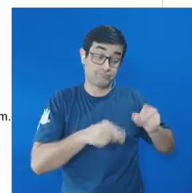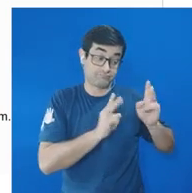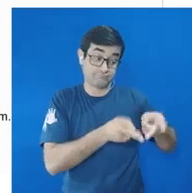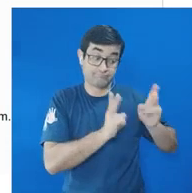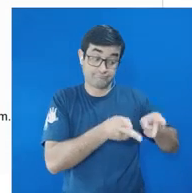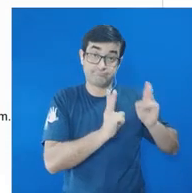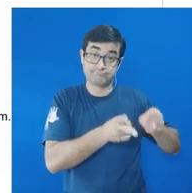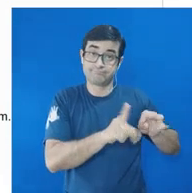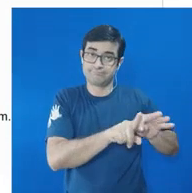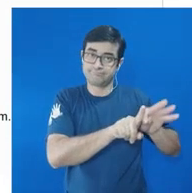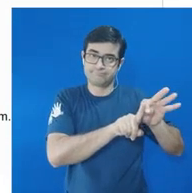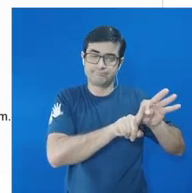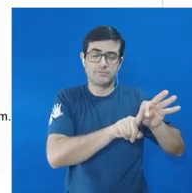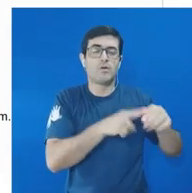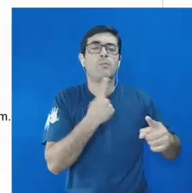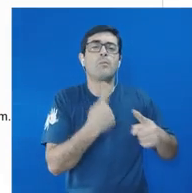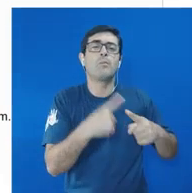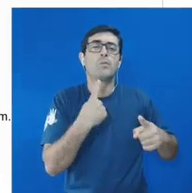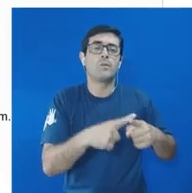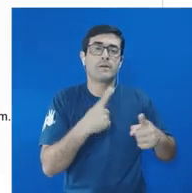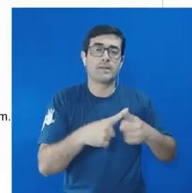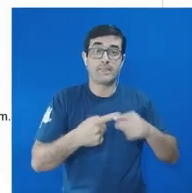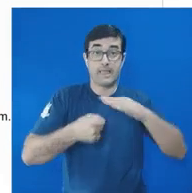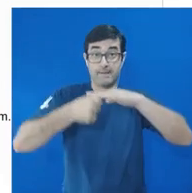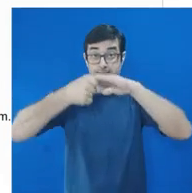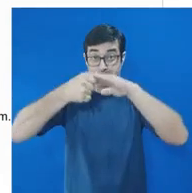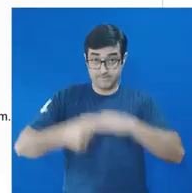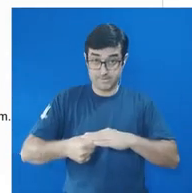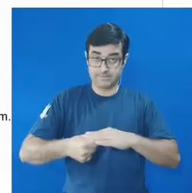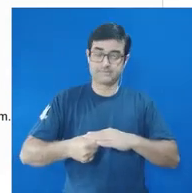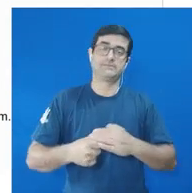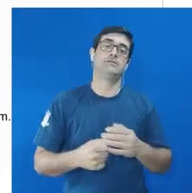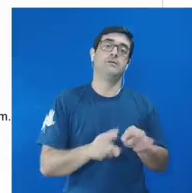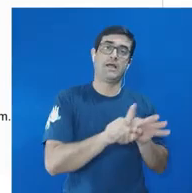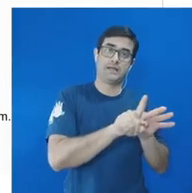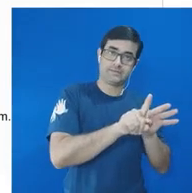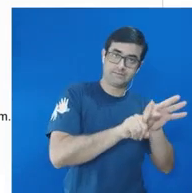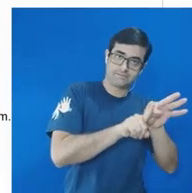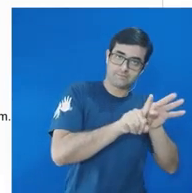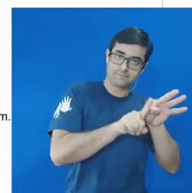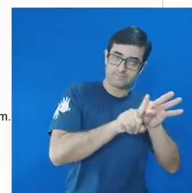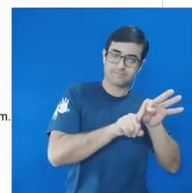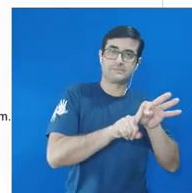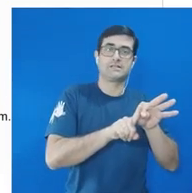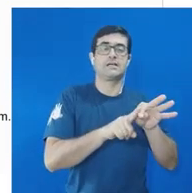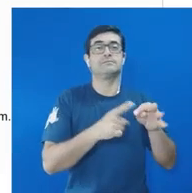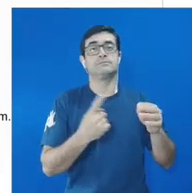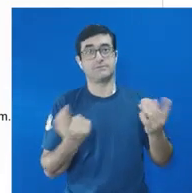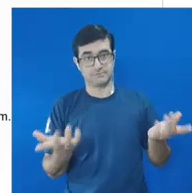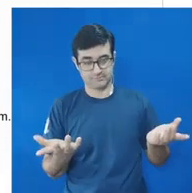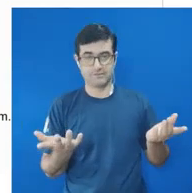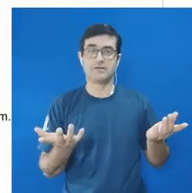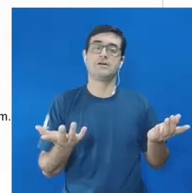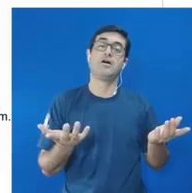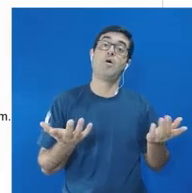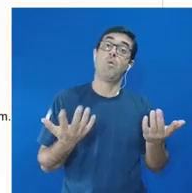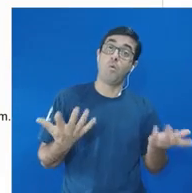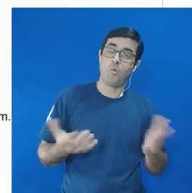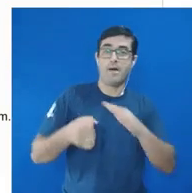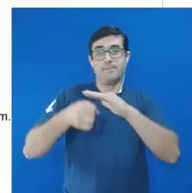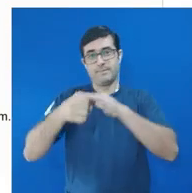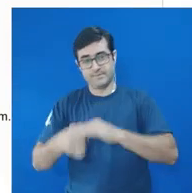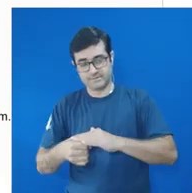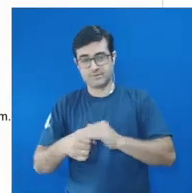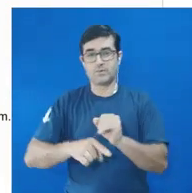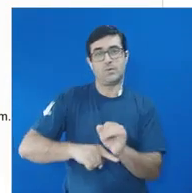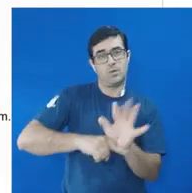a pressão e a quantidade de gás não se variava, né? Então, eu dizia